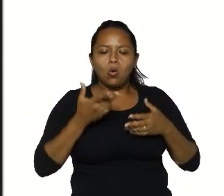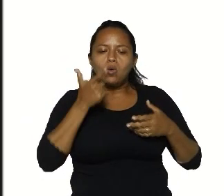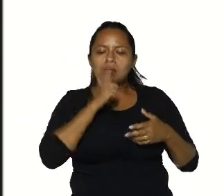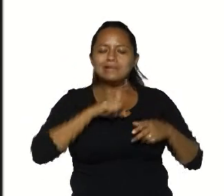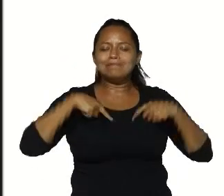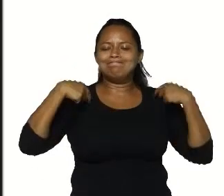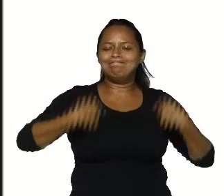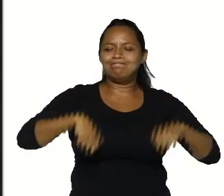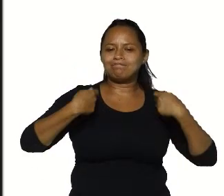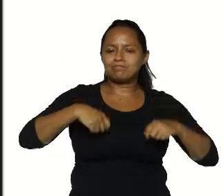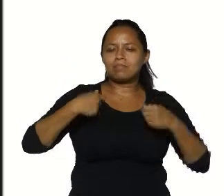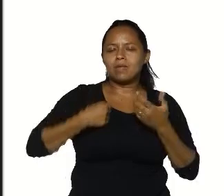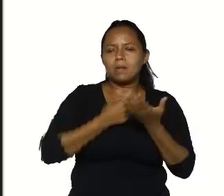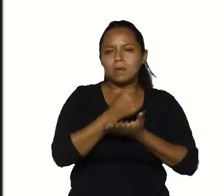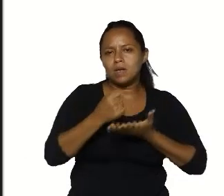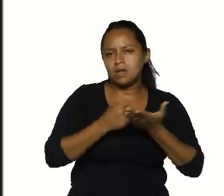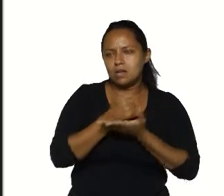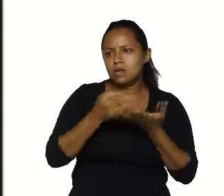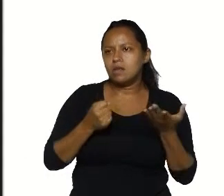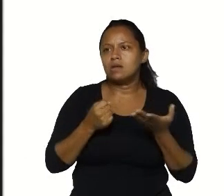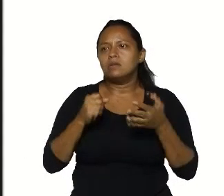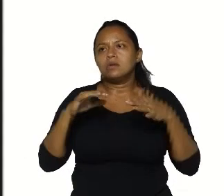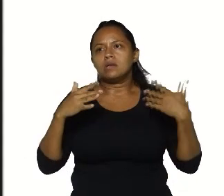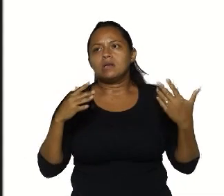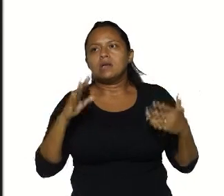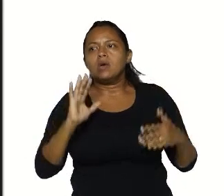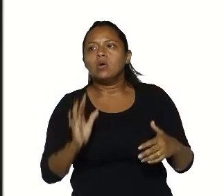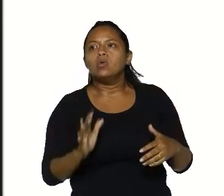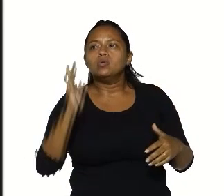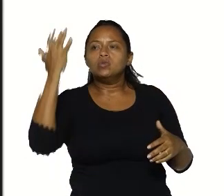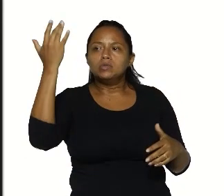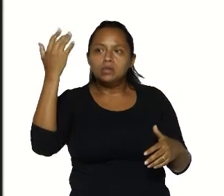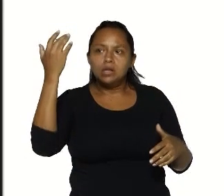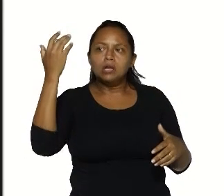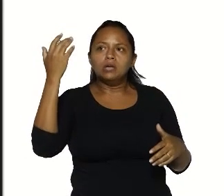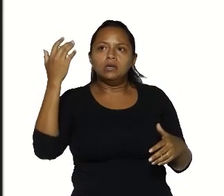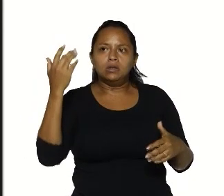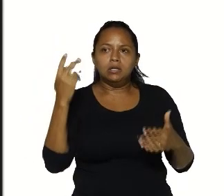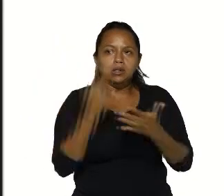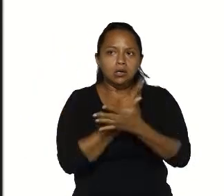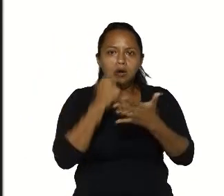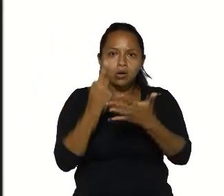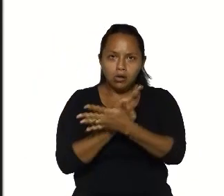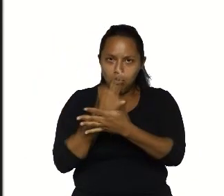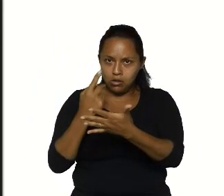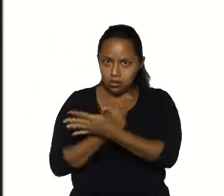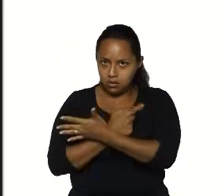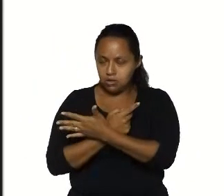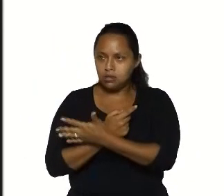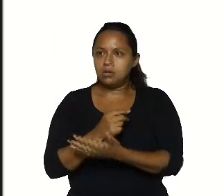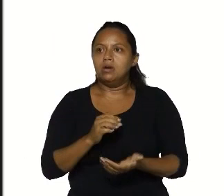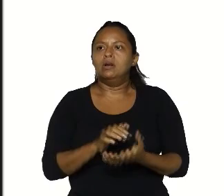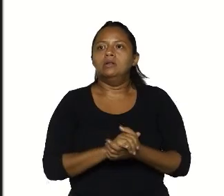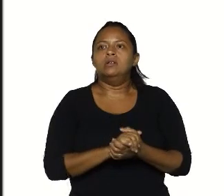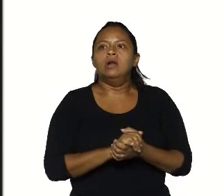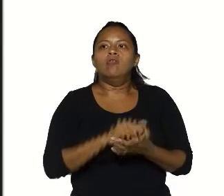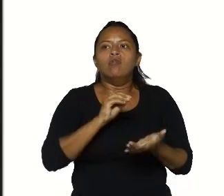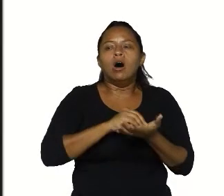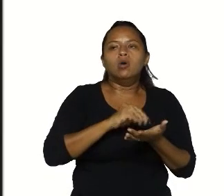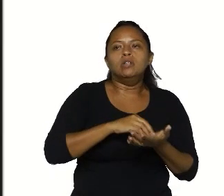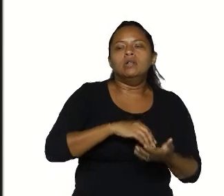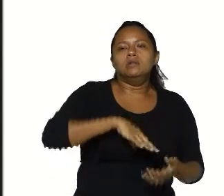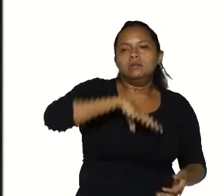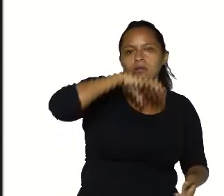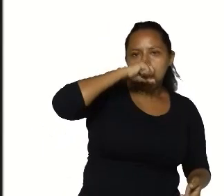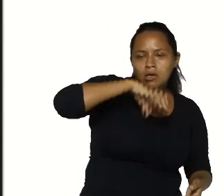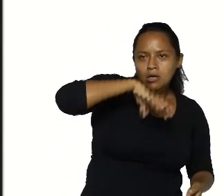suas necessidades básicas, o que acaba resultando em uma série de efeitos no organismo, como falta de